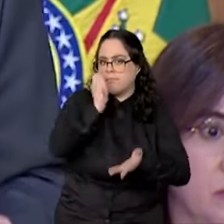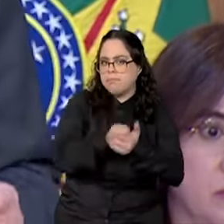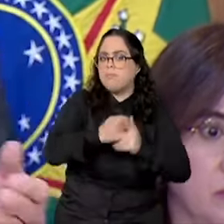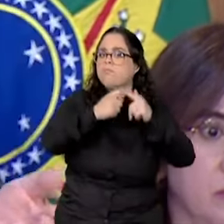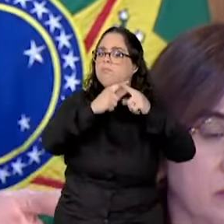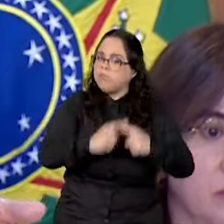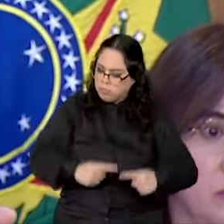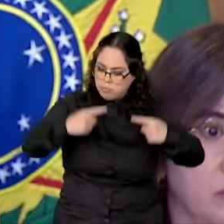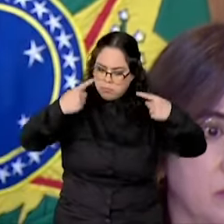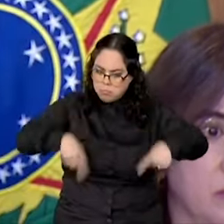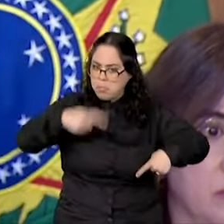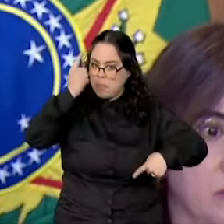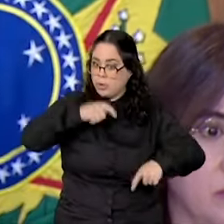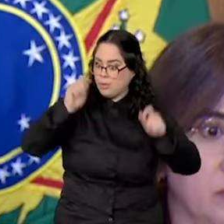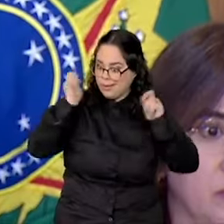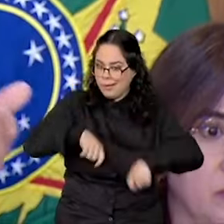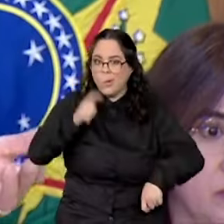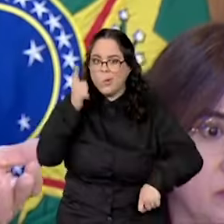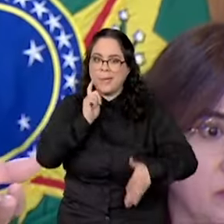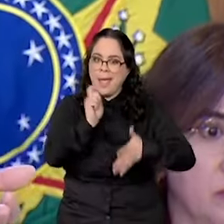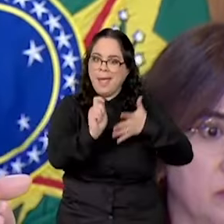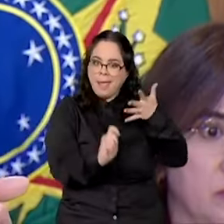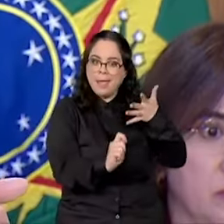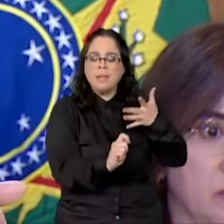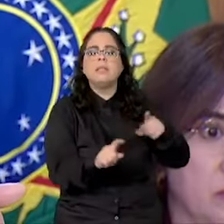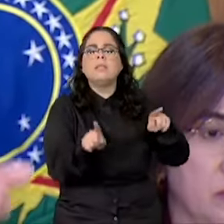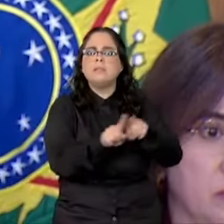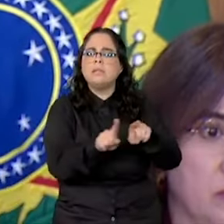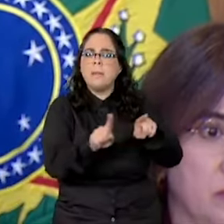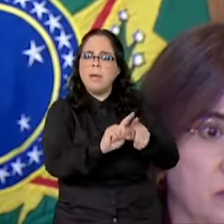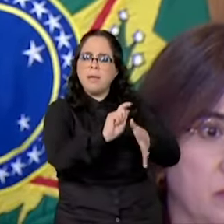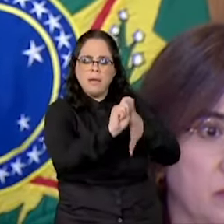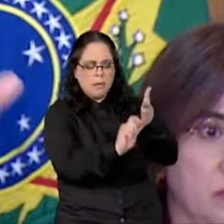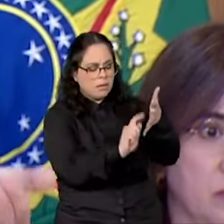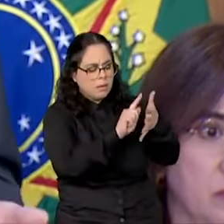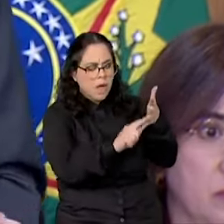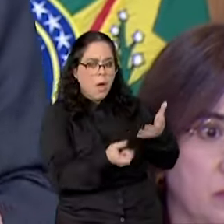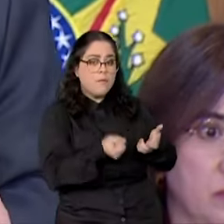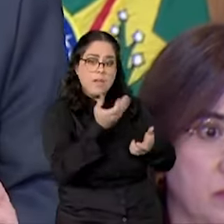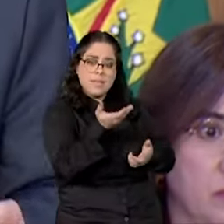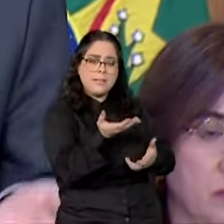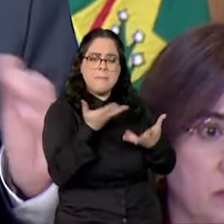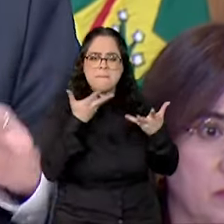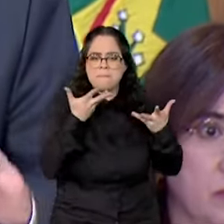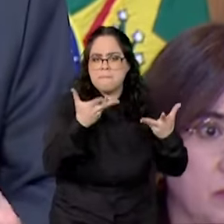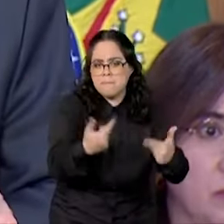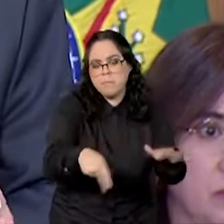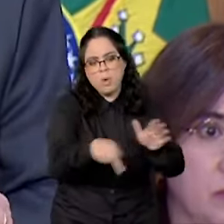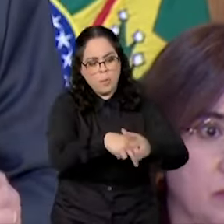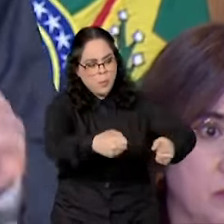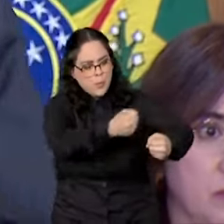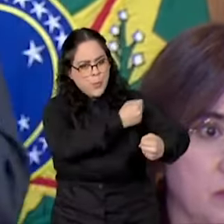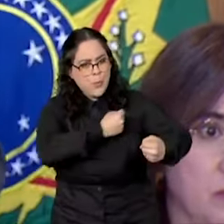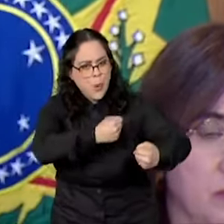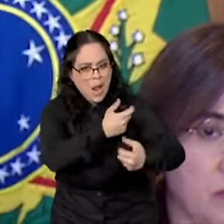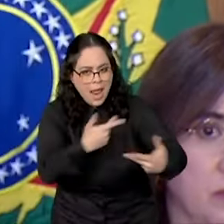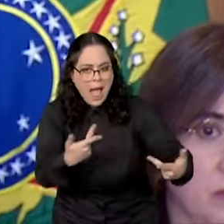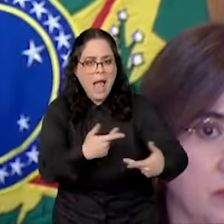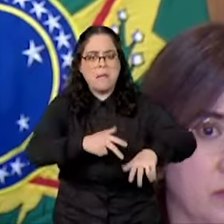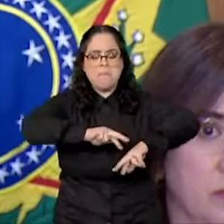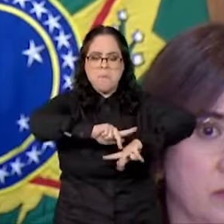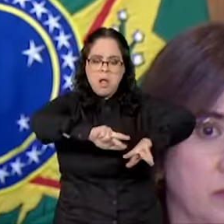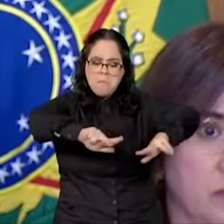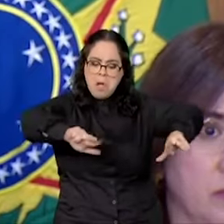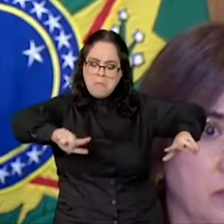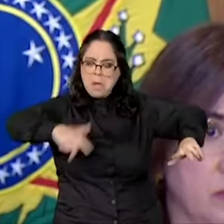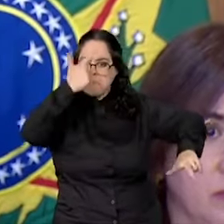pessoas possam viajar. E temos que oferecer o que a gente tem de melhor, da culinária às áreas que as